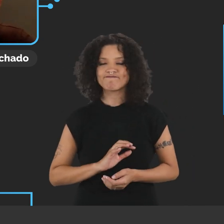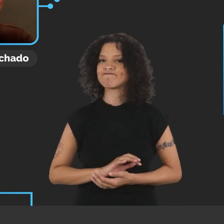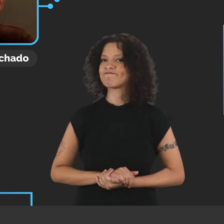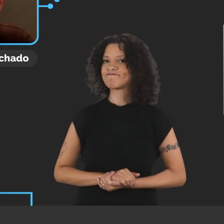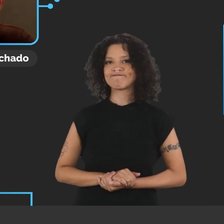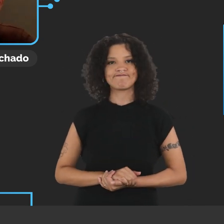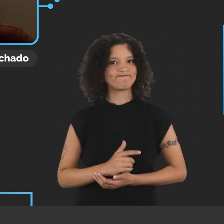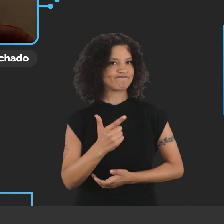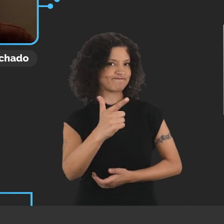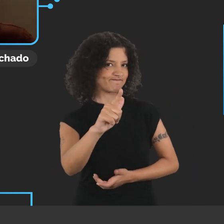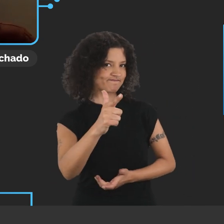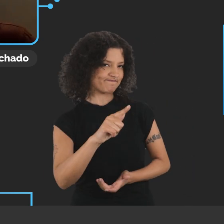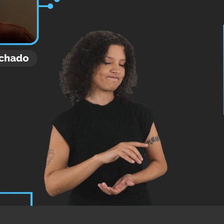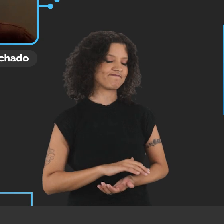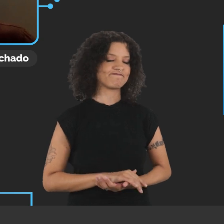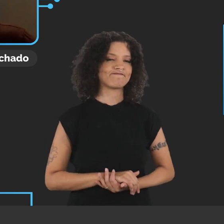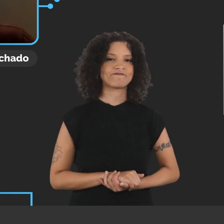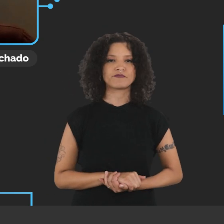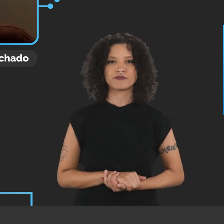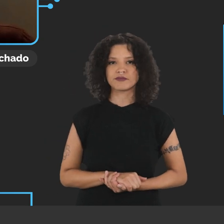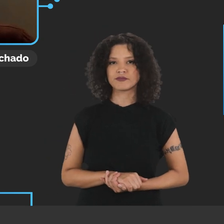desse protagonismo.